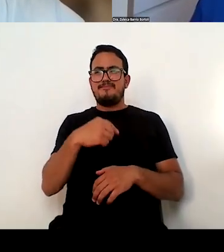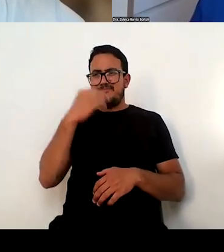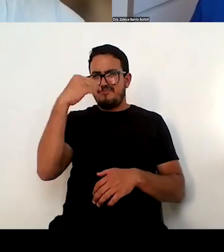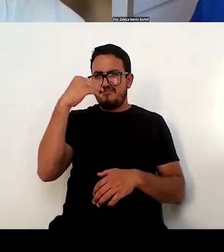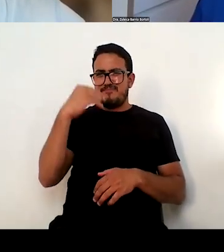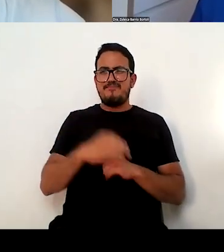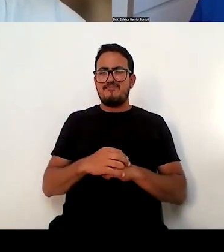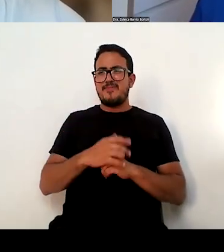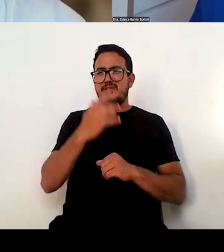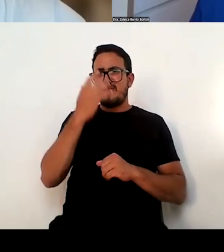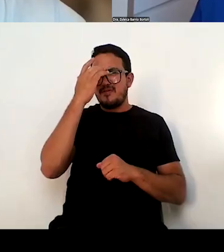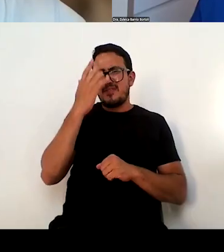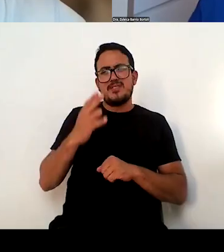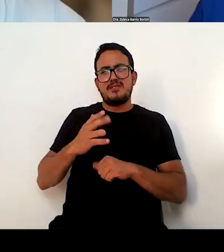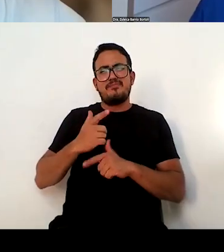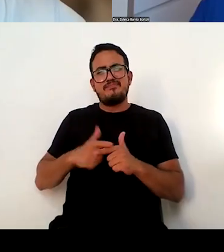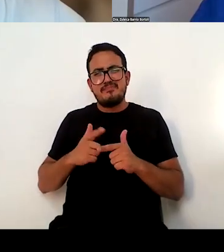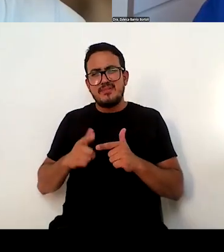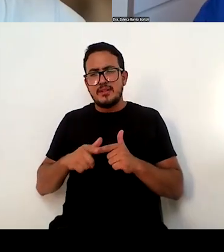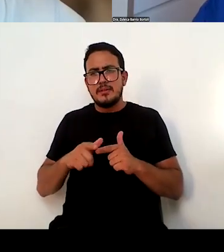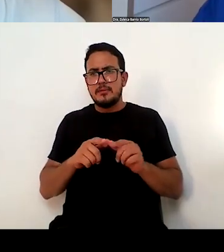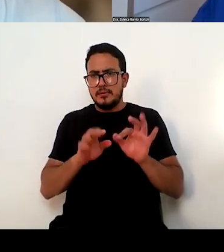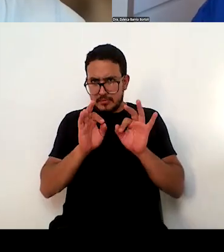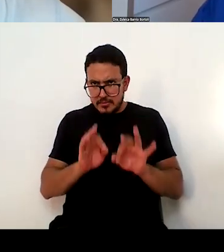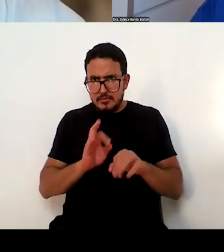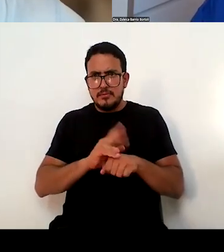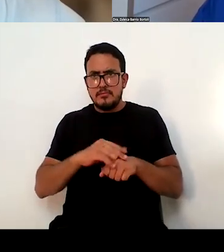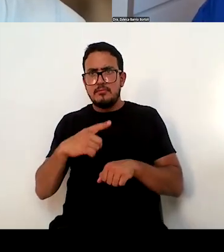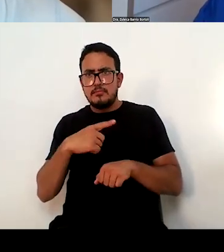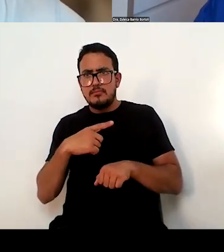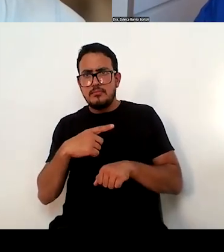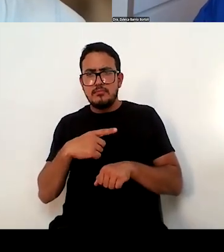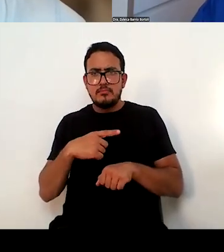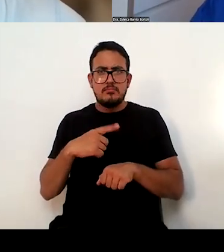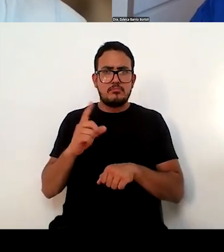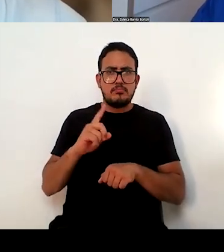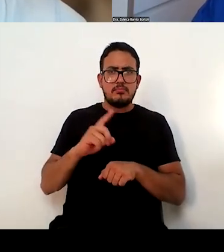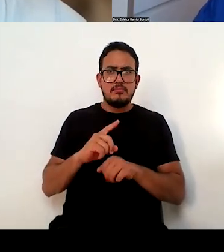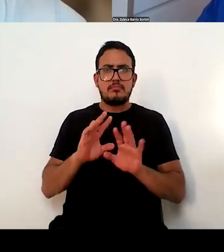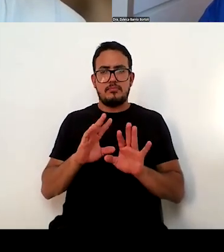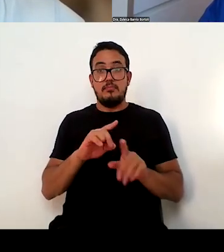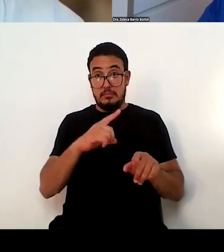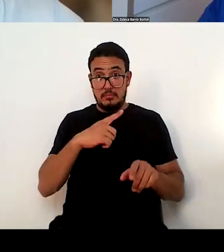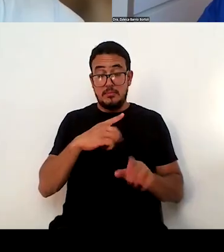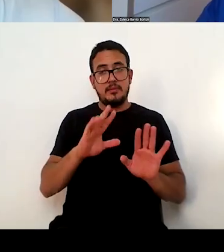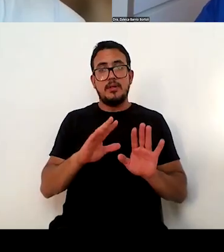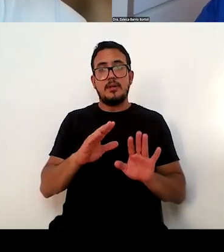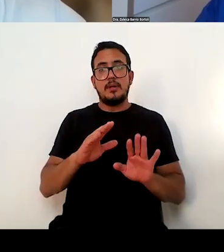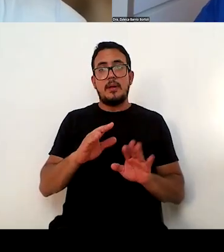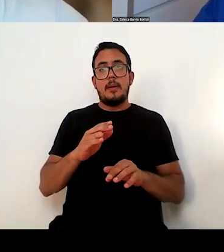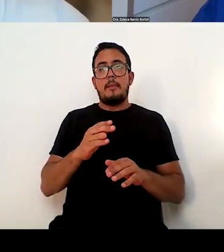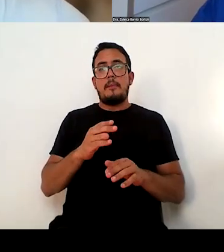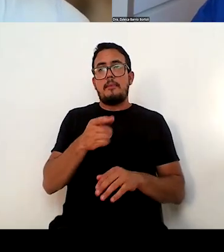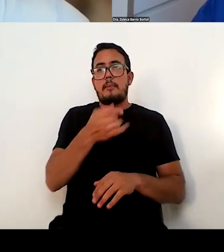se o paciente, por exemplo, fechou, ele não tem perda de peso, ele não tem nenhuma alteração inflamatória